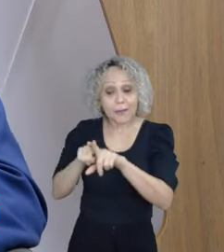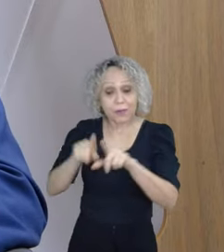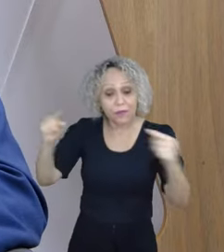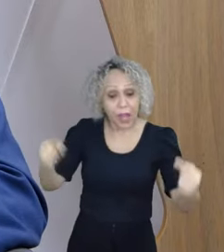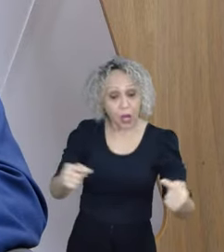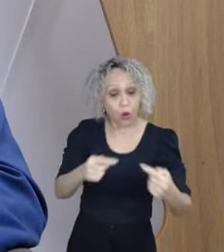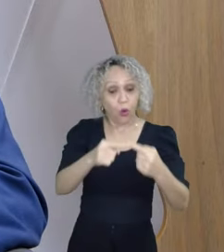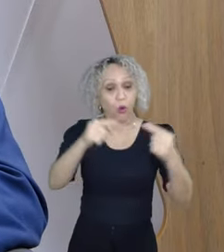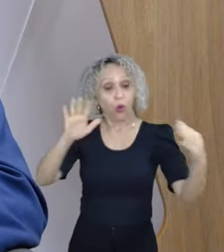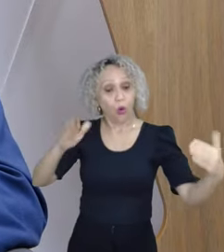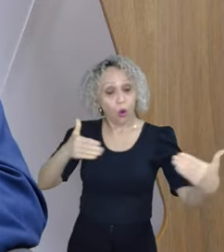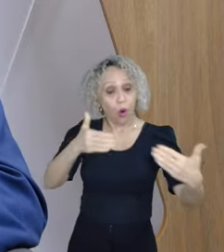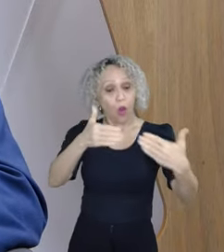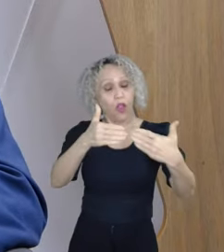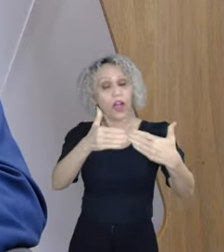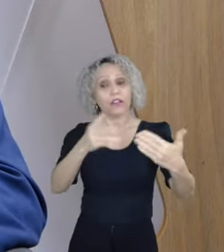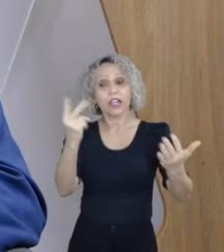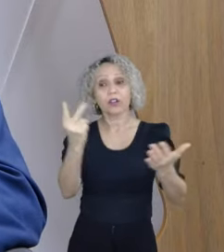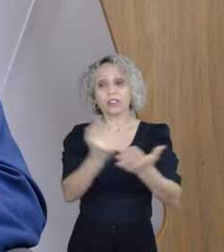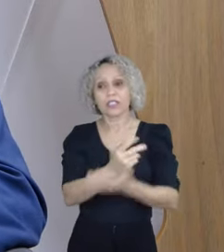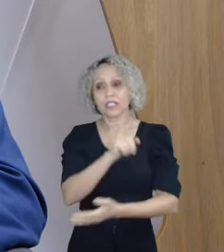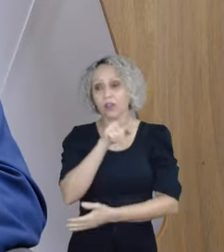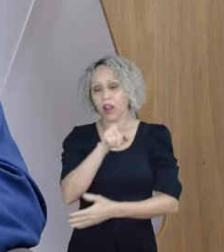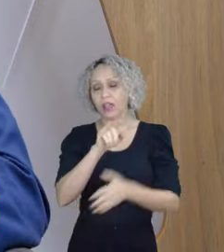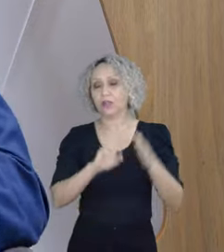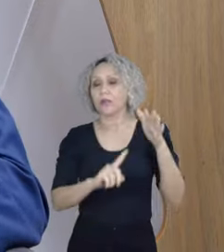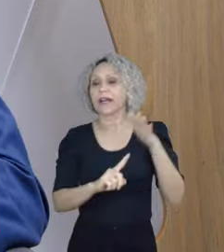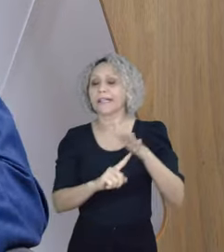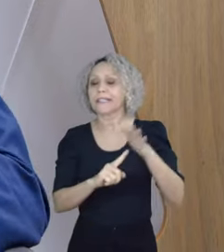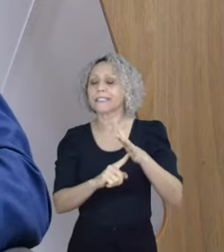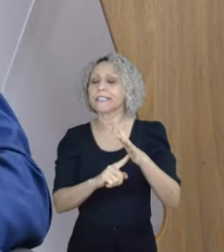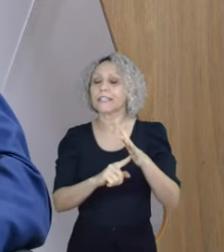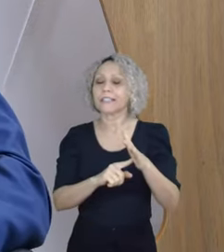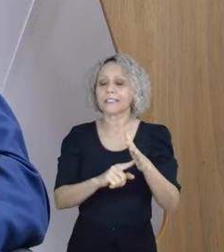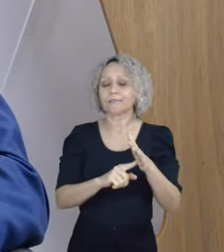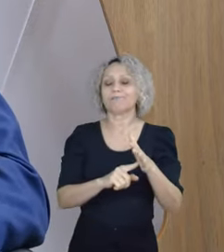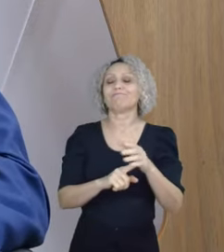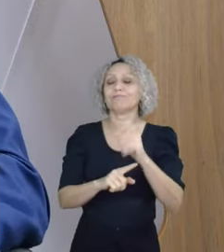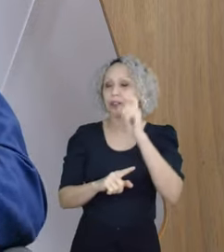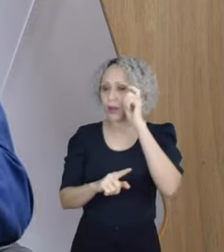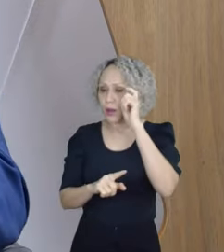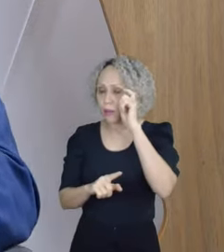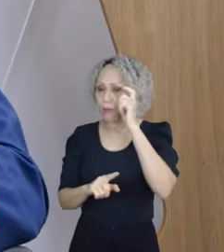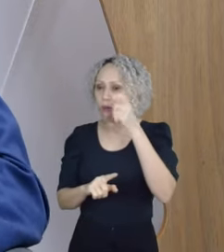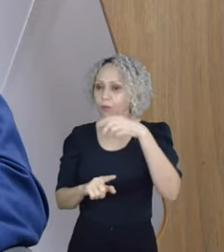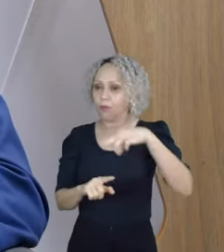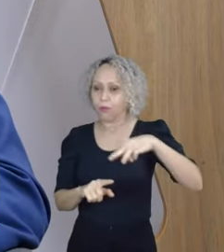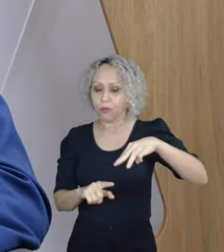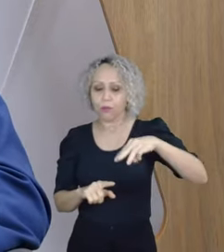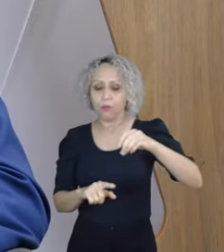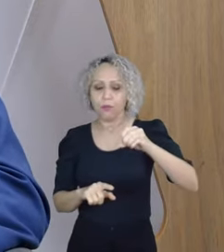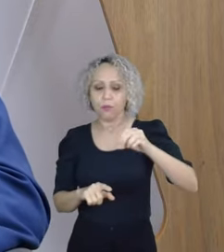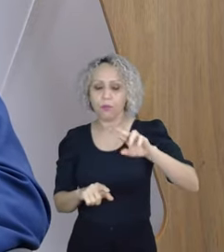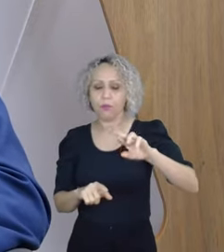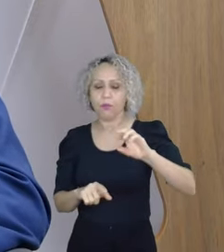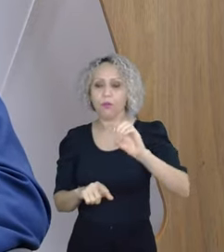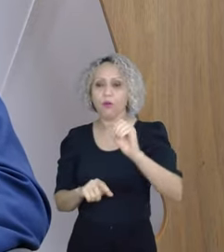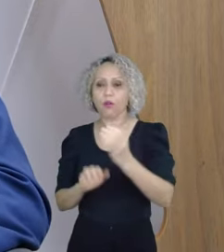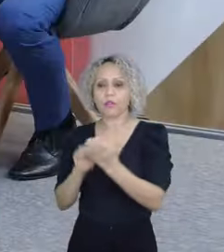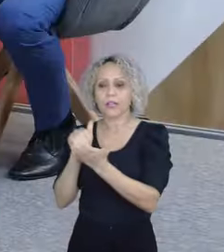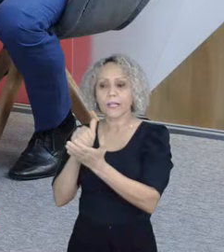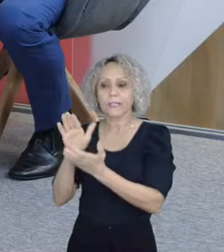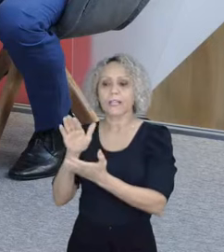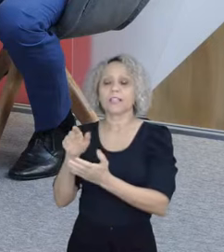gente espera que isso aconteça o mais rápido possível, porque ele venceu uma eleição cometendo crime de forma ilegal. E a